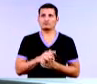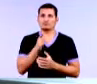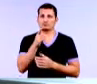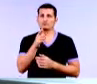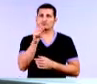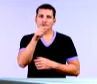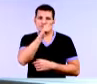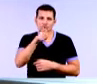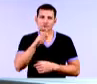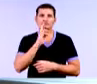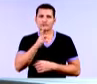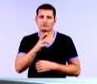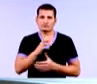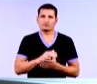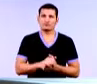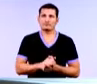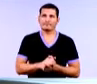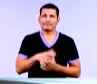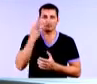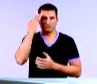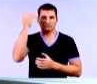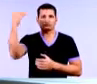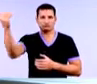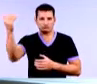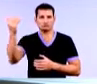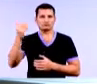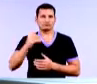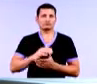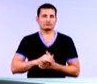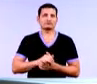responder. Sucesso aí na resolução,